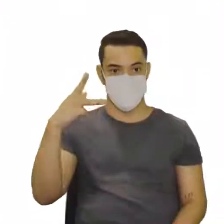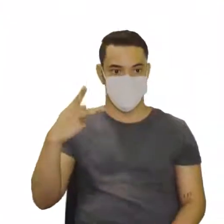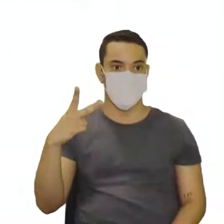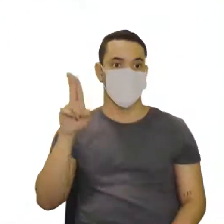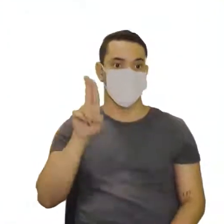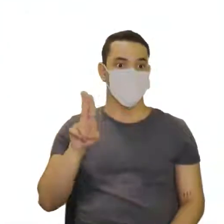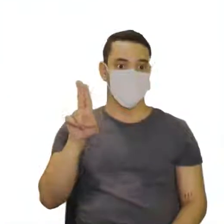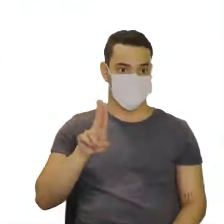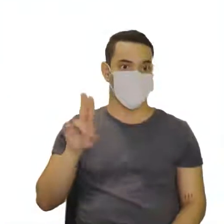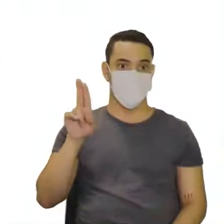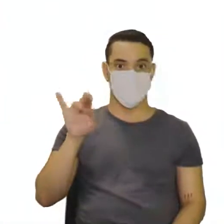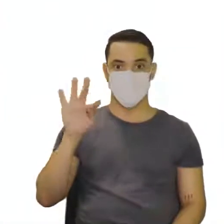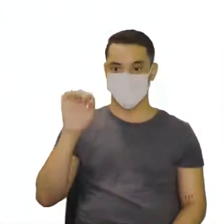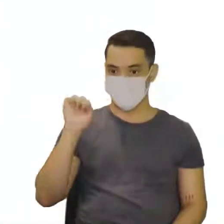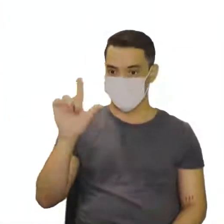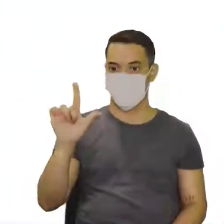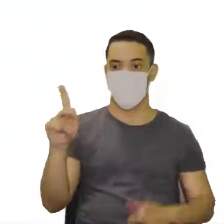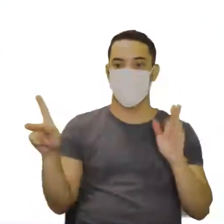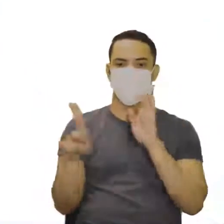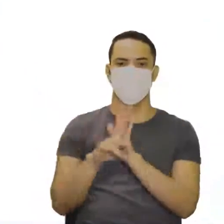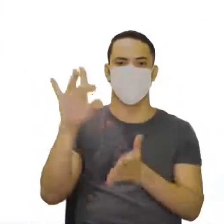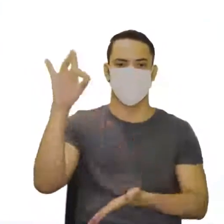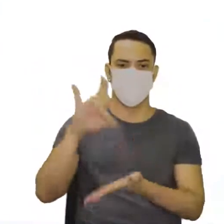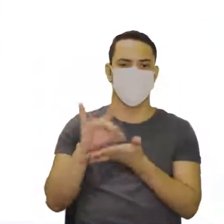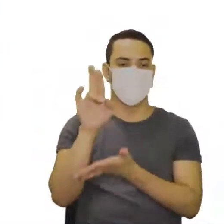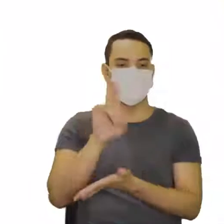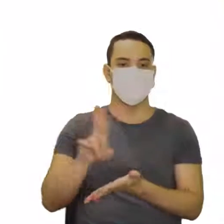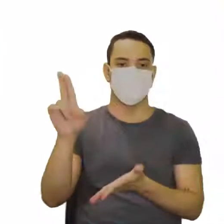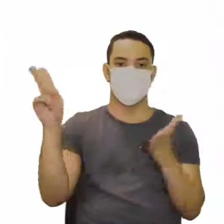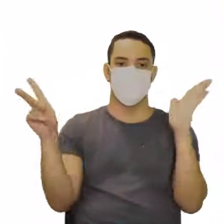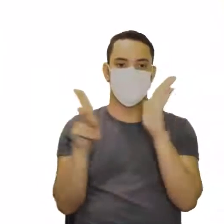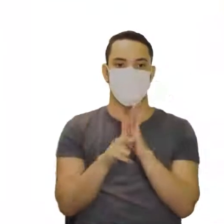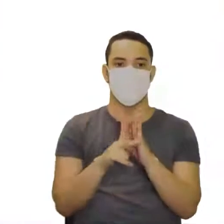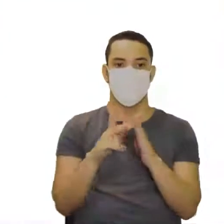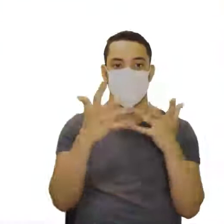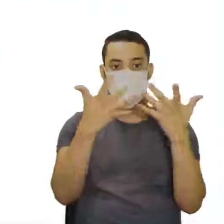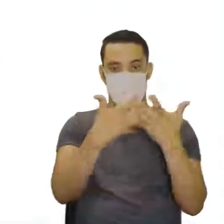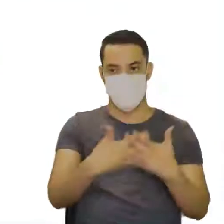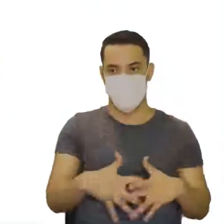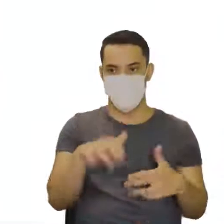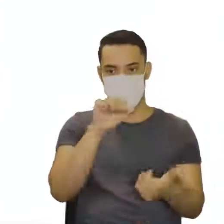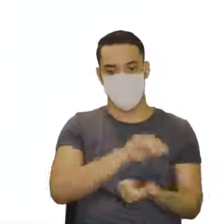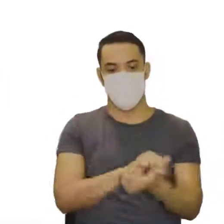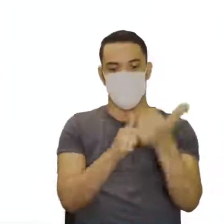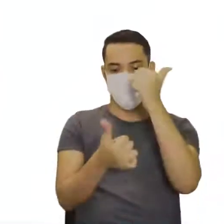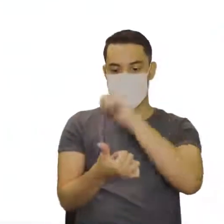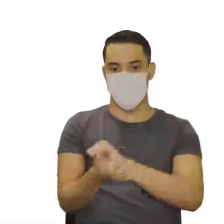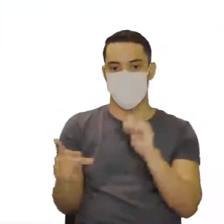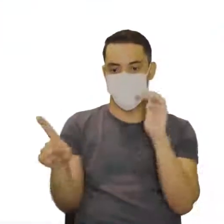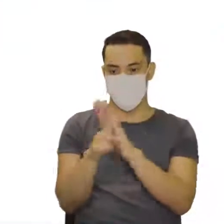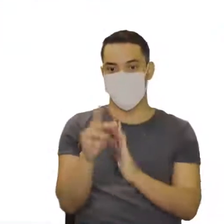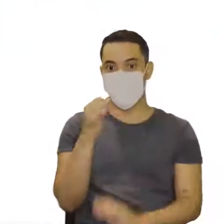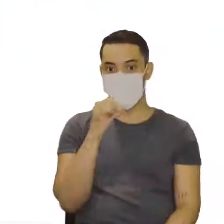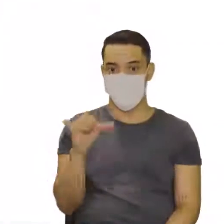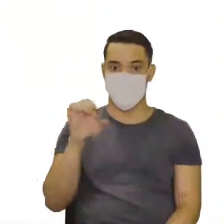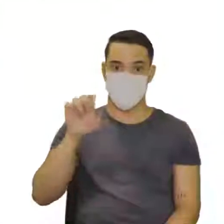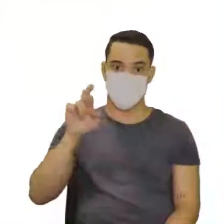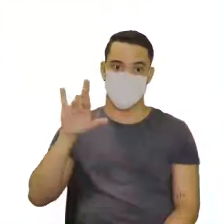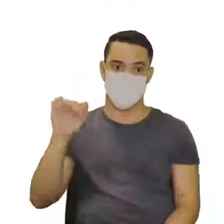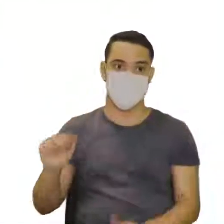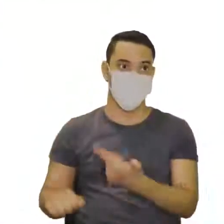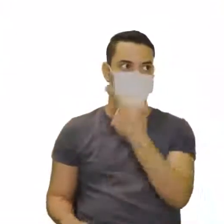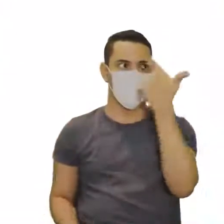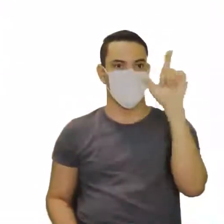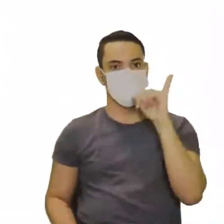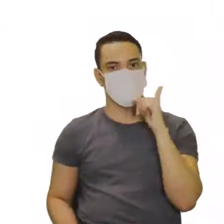útil é aquela efetivamente utilizada pelo aparelho na conversão da energia elétrica em outra forma